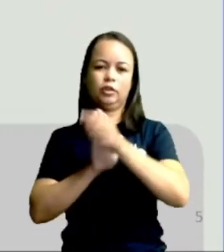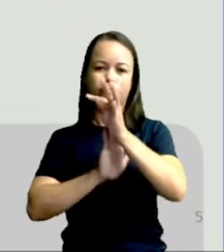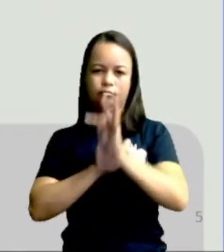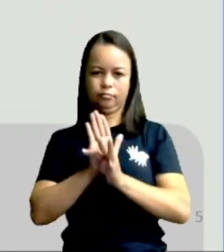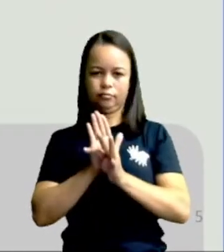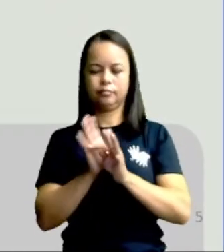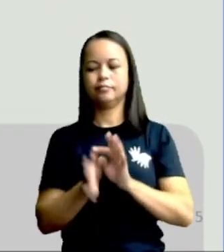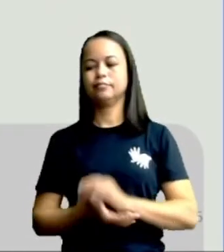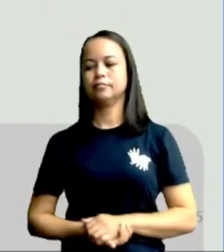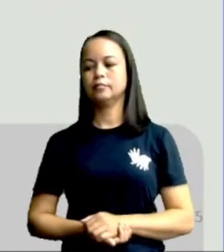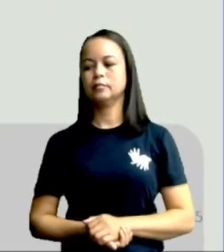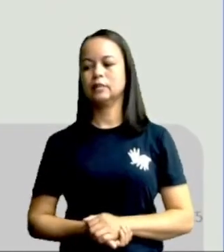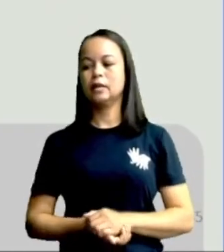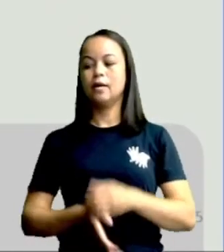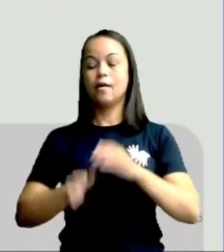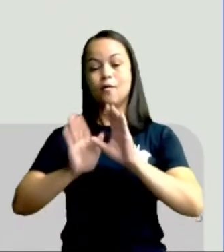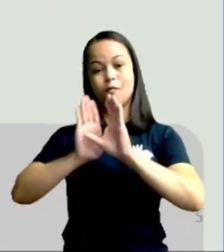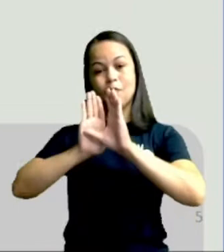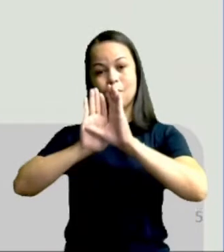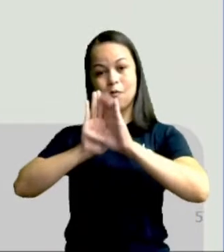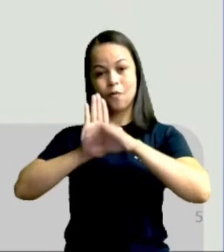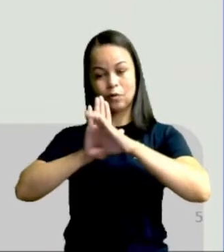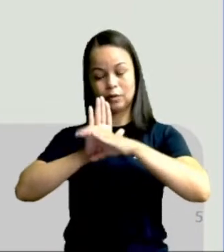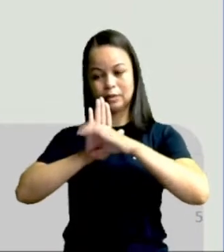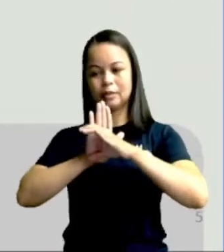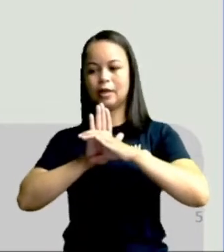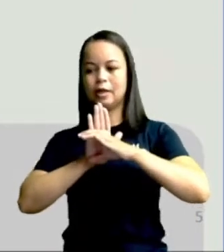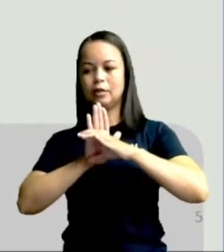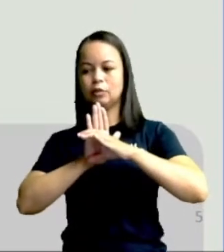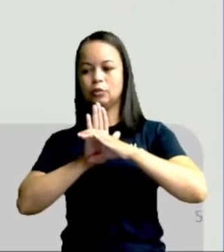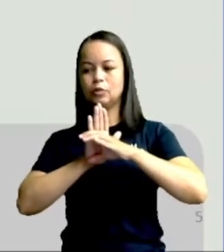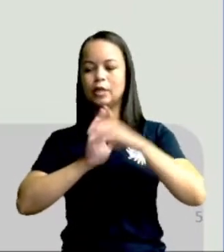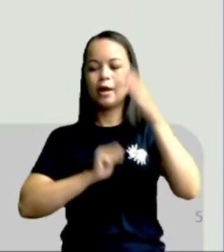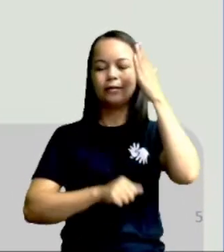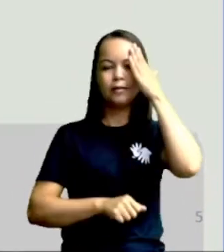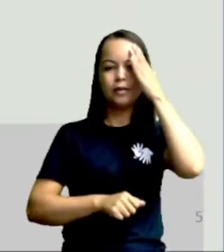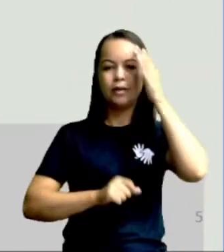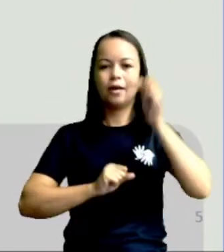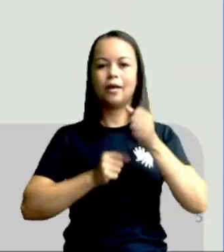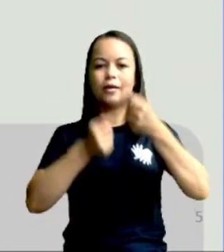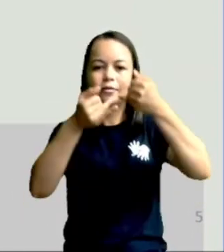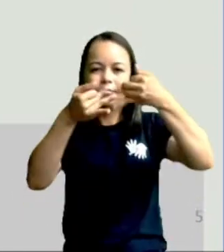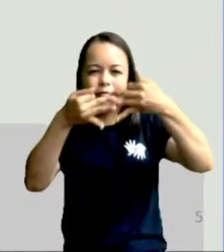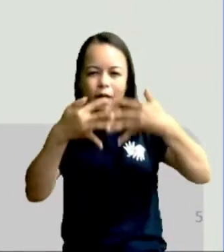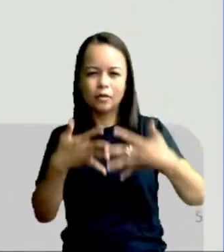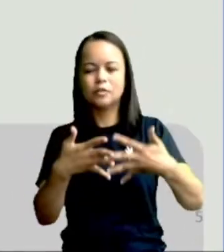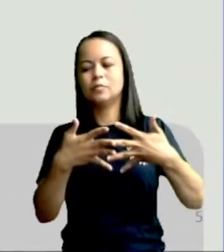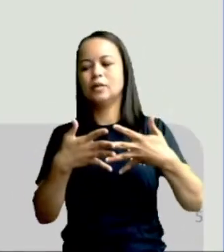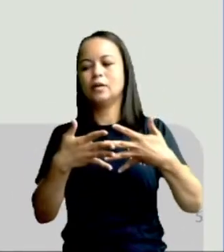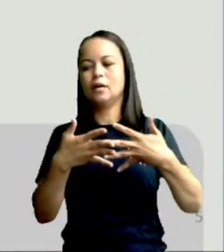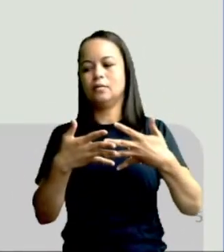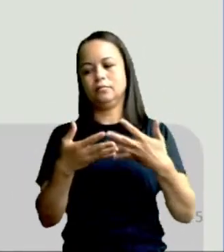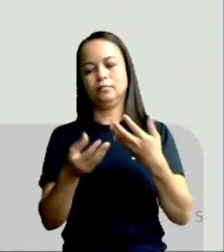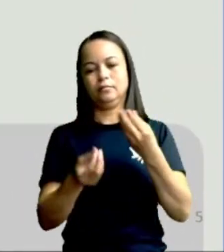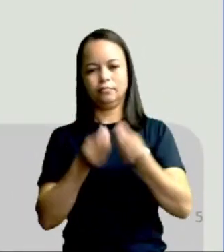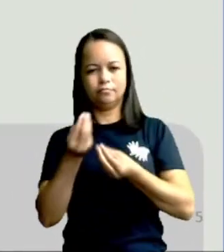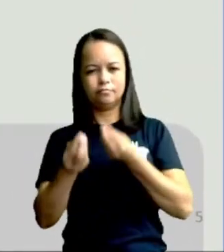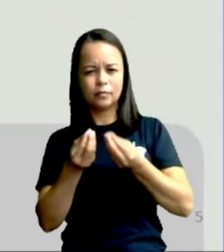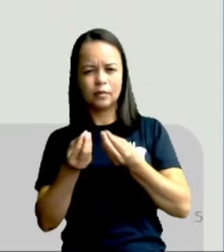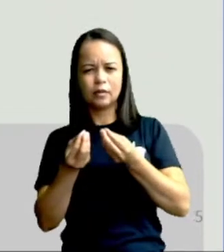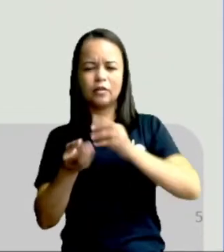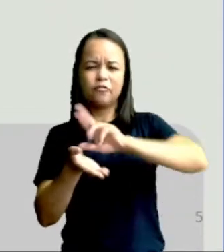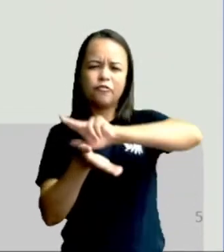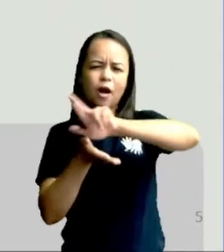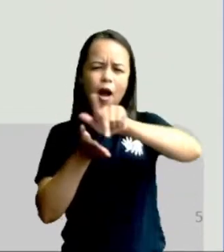Gênero textual é o conceito que busca compreender e explicar a materialização dos